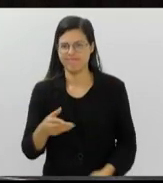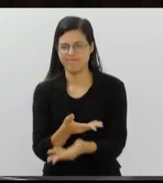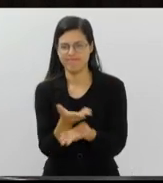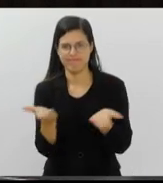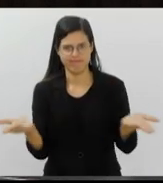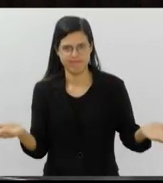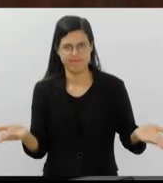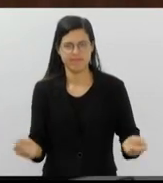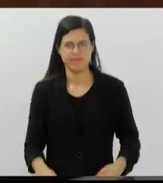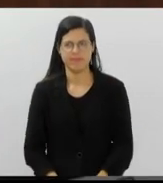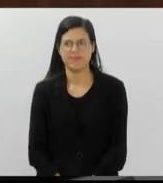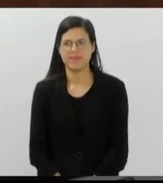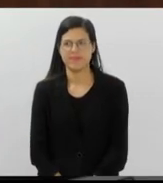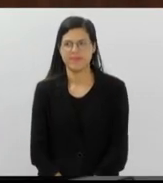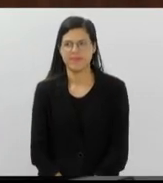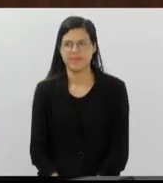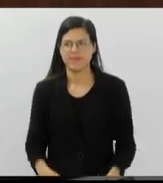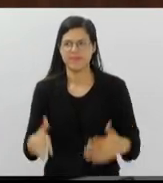vocês.